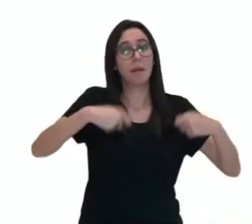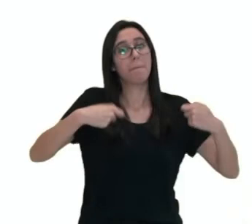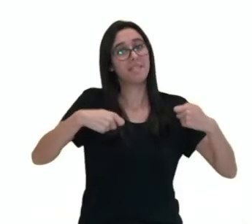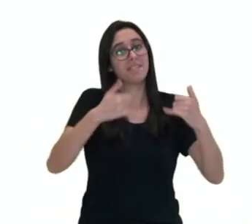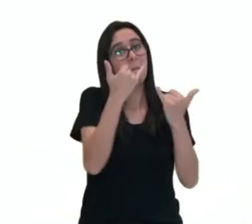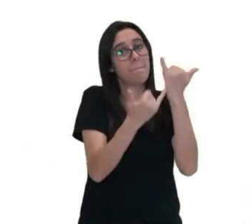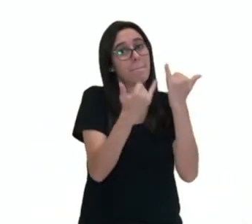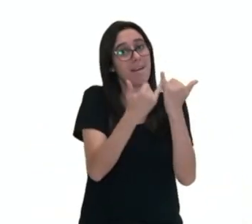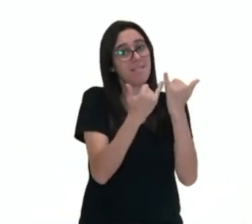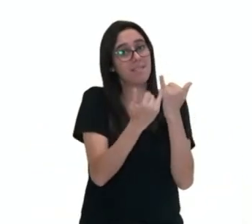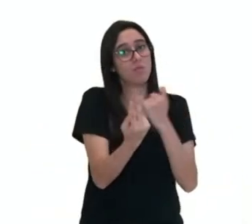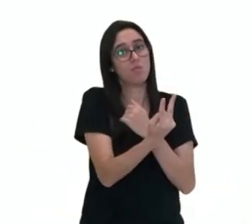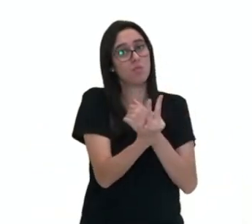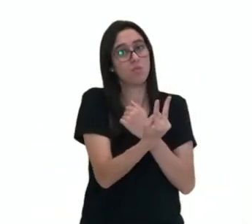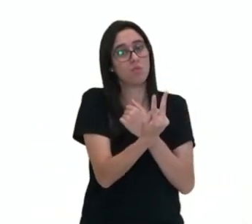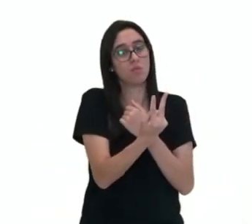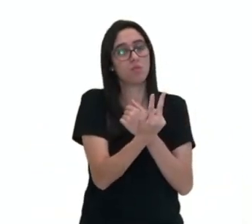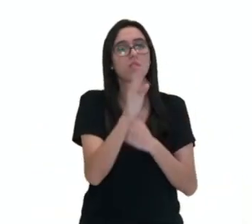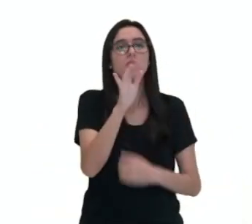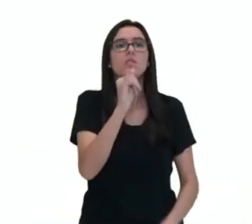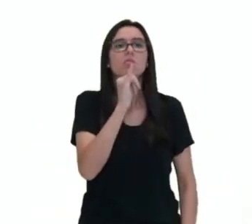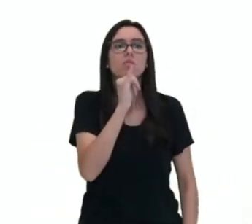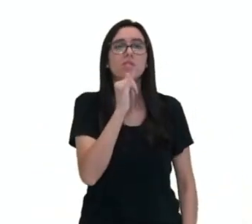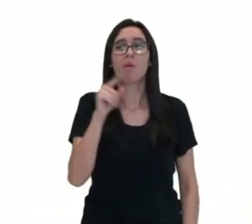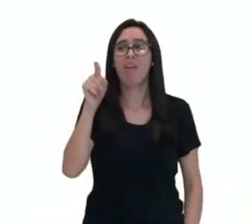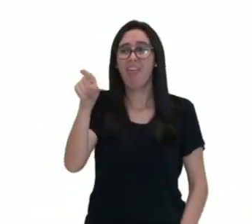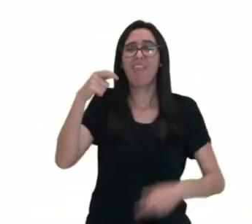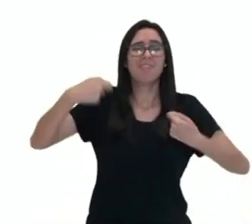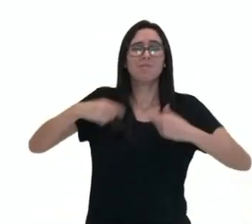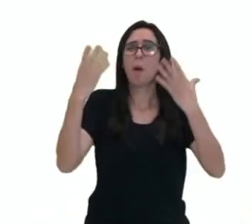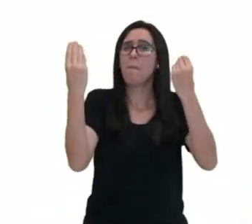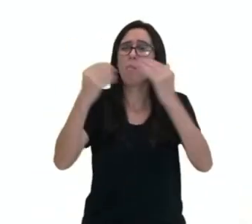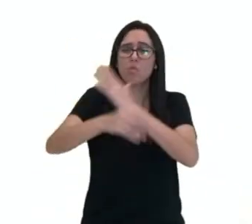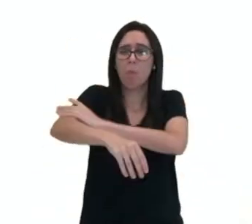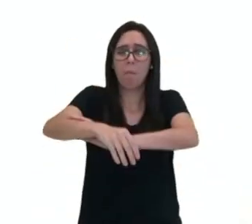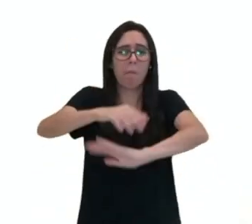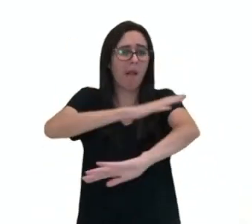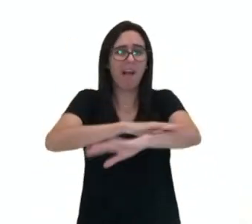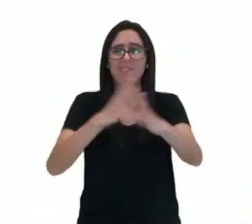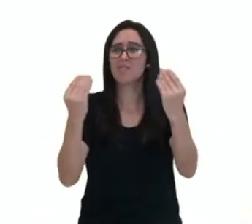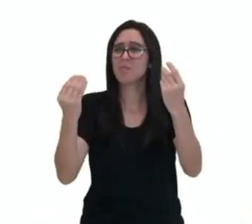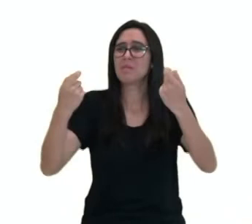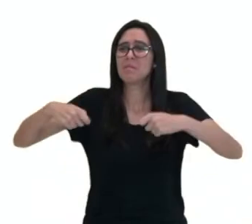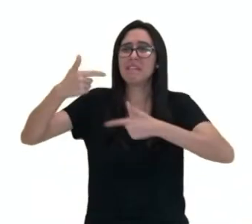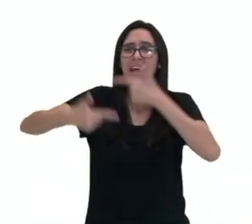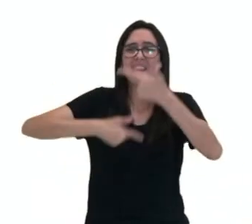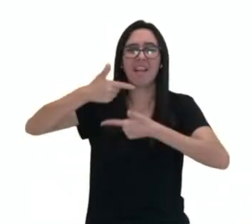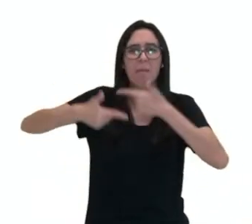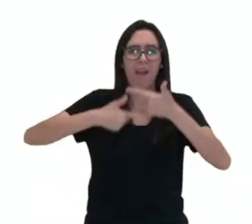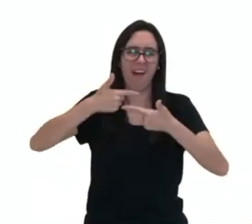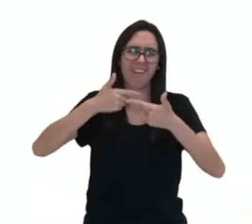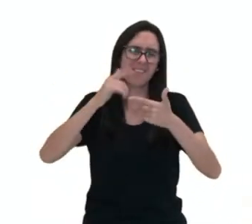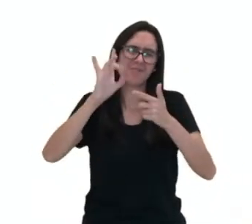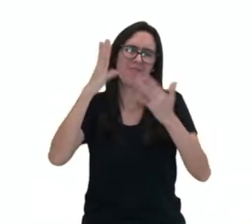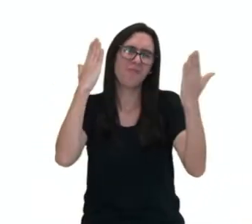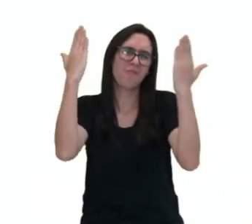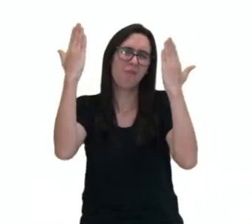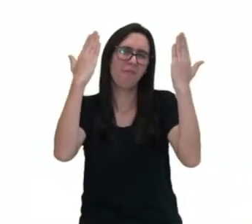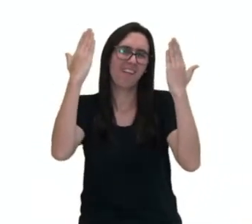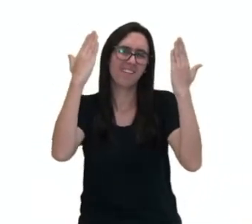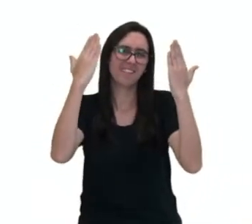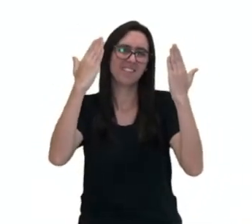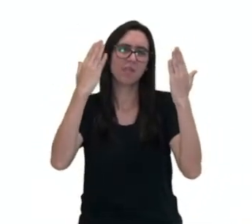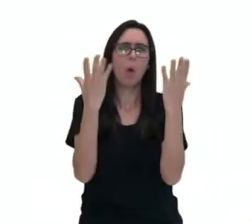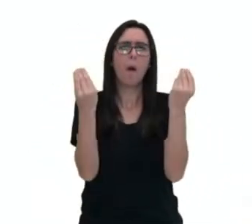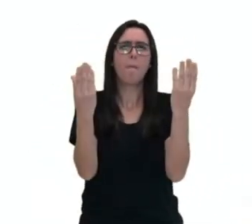eles. Exemplo, precisava de muitos braços para o trabalho daquela semana, né? Então, ao invés de dizer que precisavam